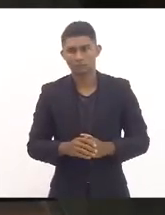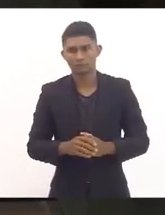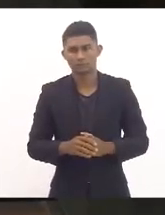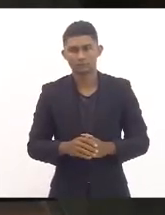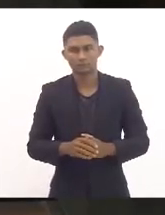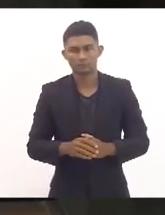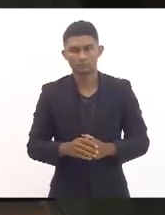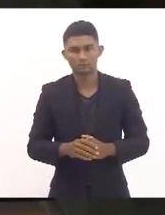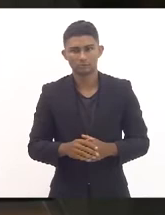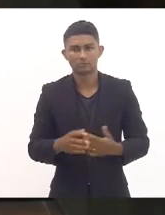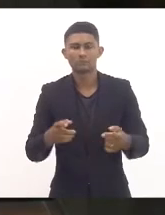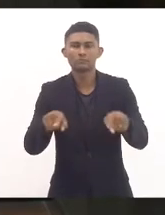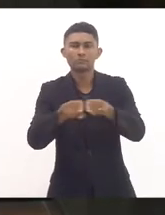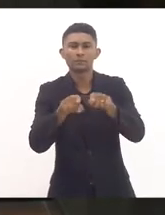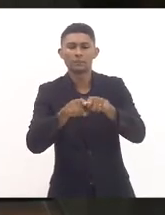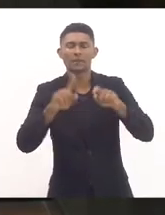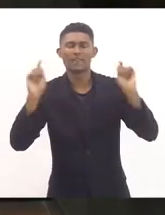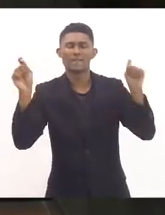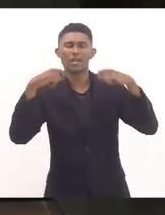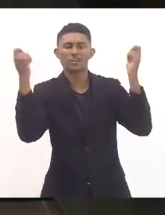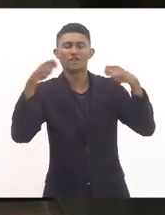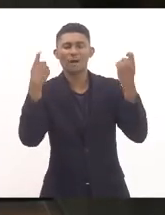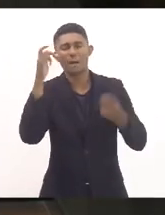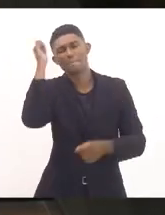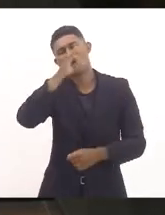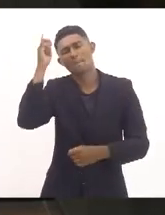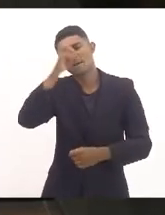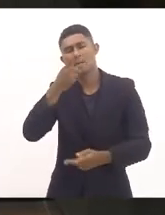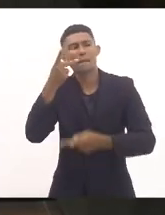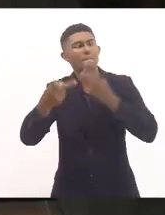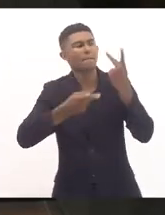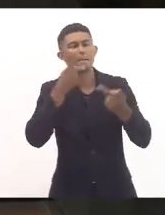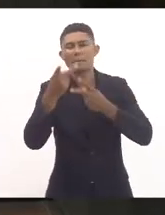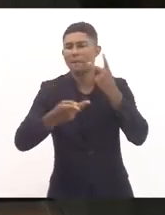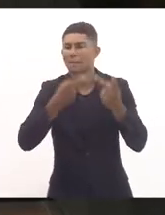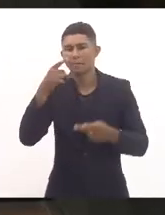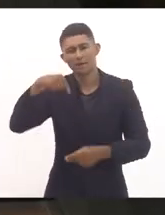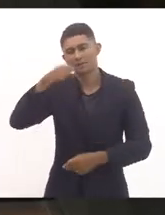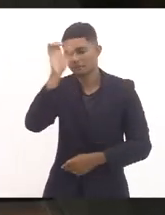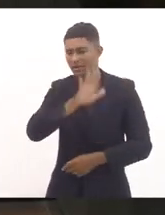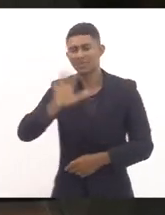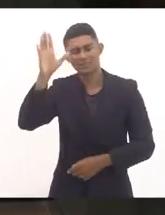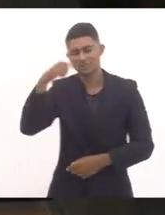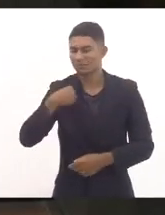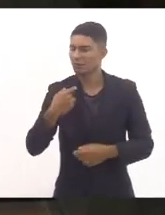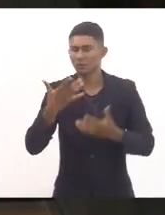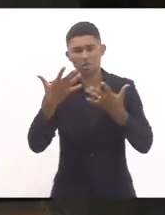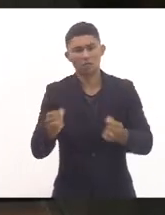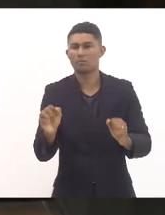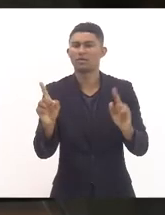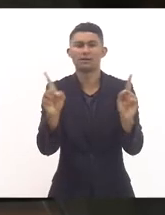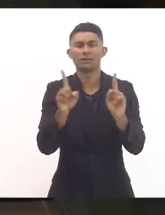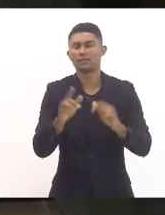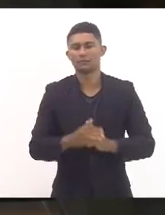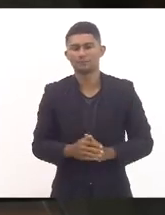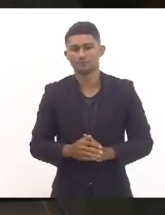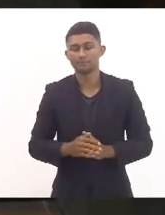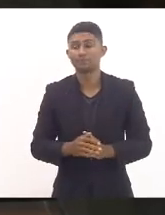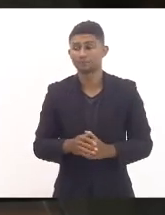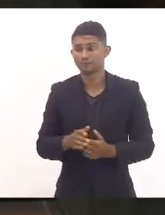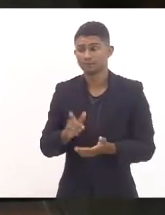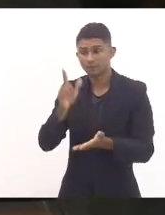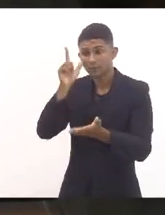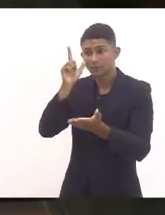Lucinha, do festival de besteira que assola o nosso país. O projeto de Vossa